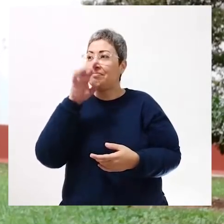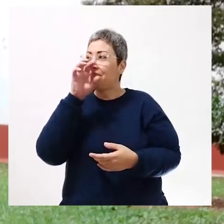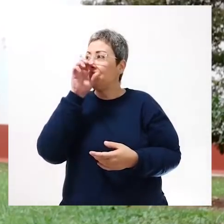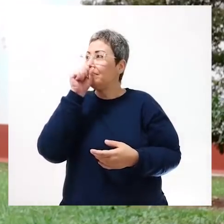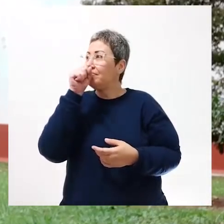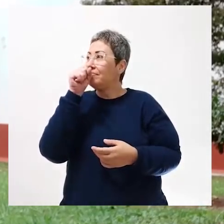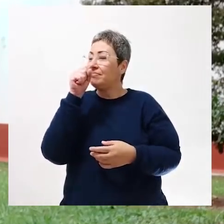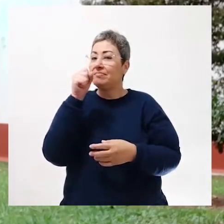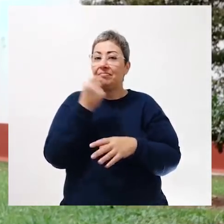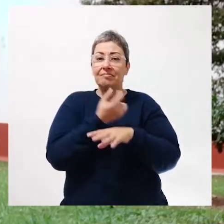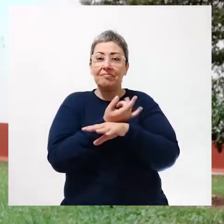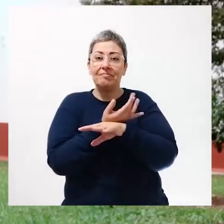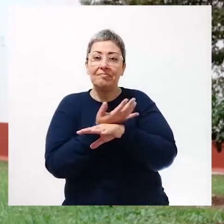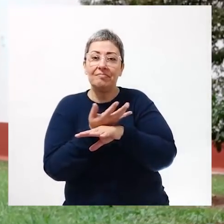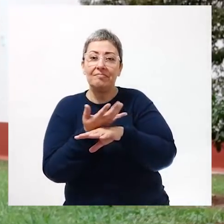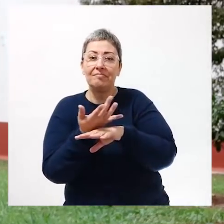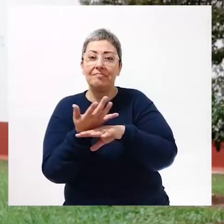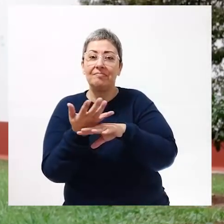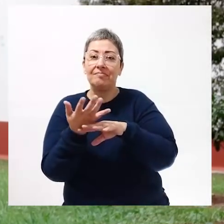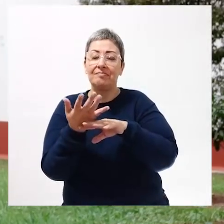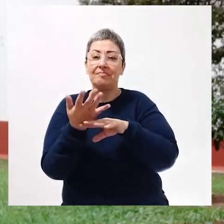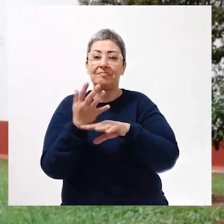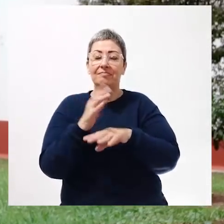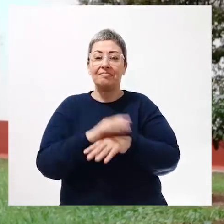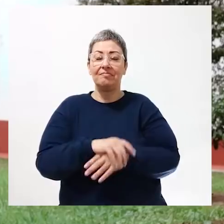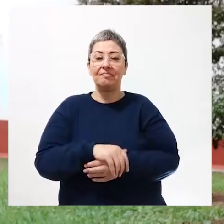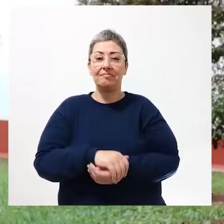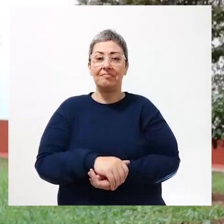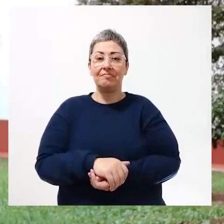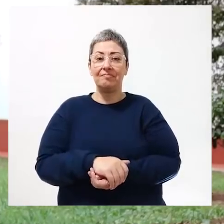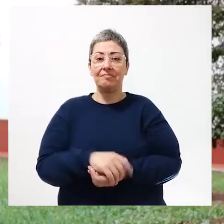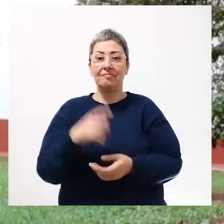o cheiro do verde,